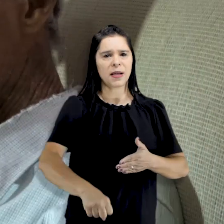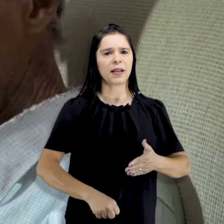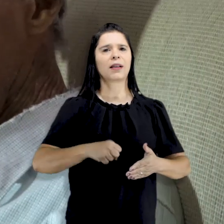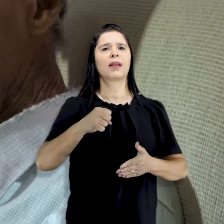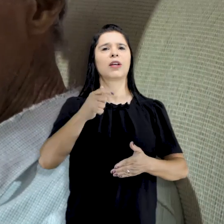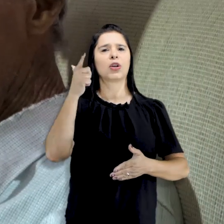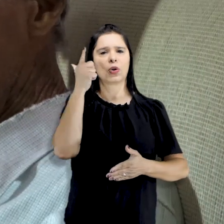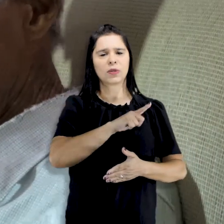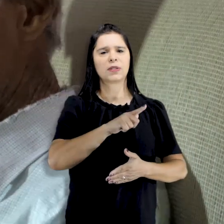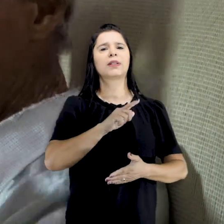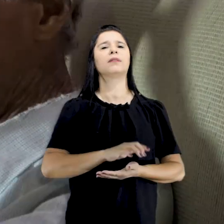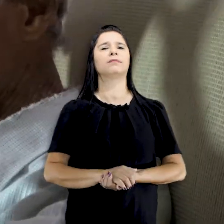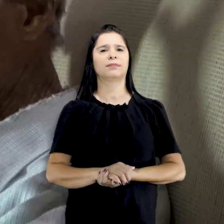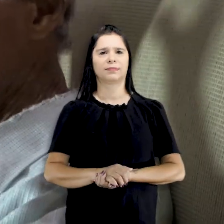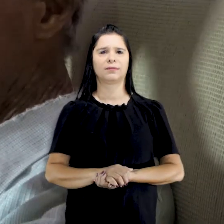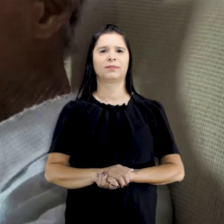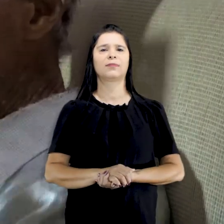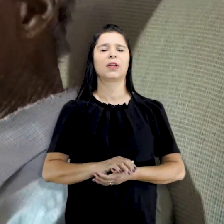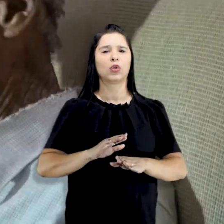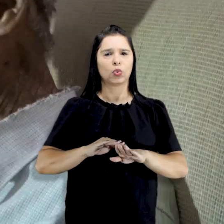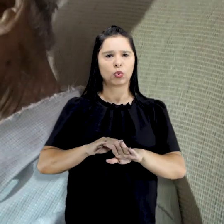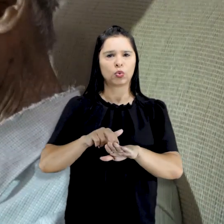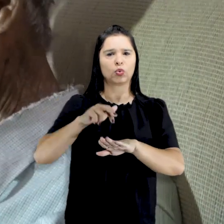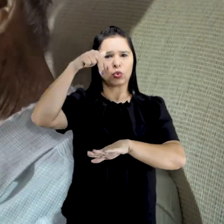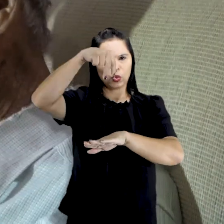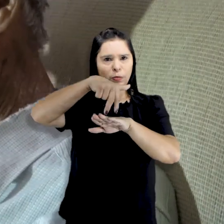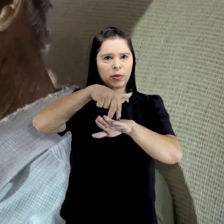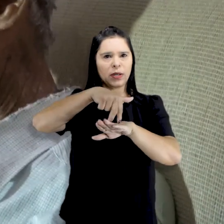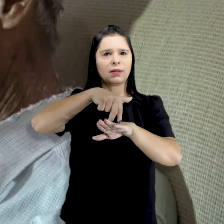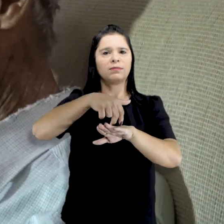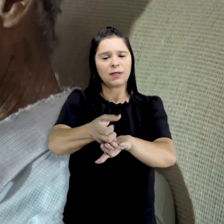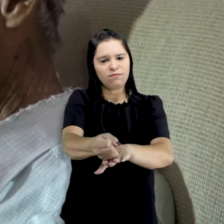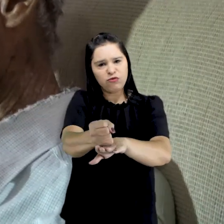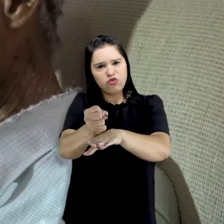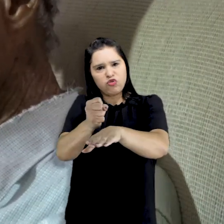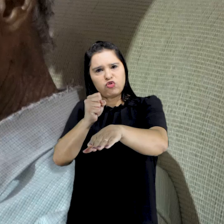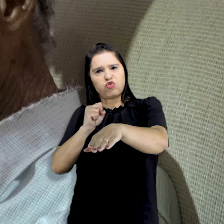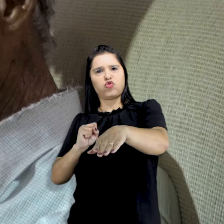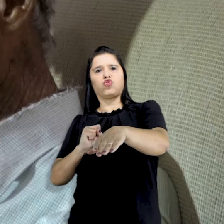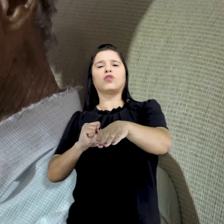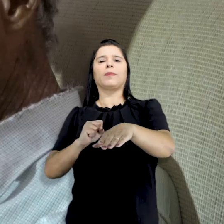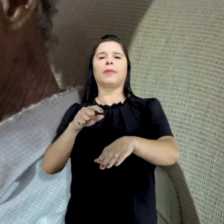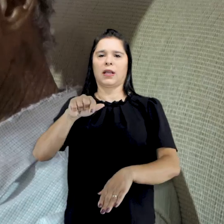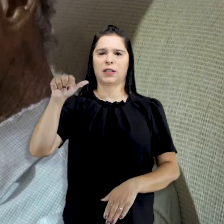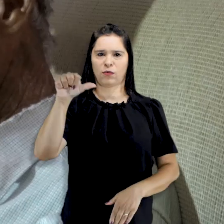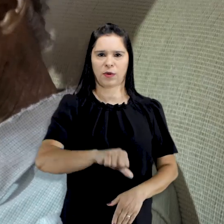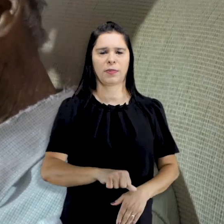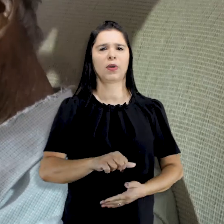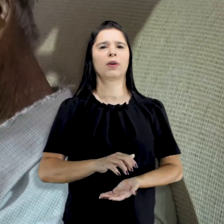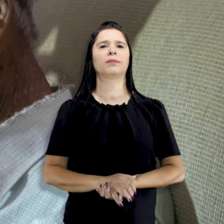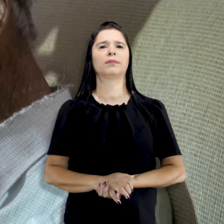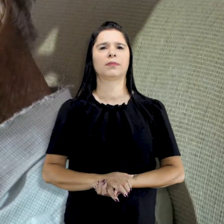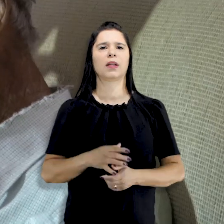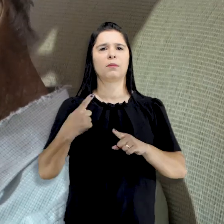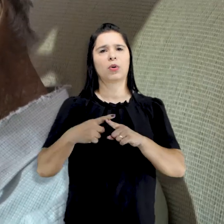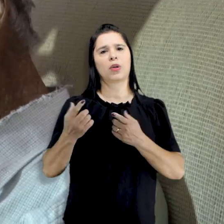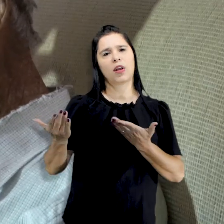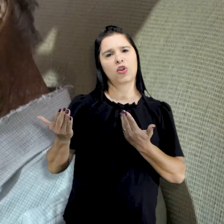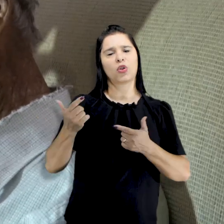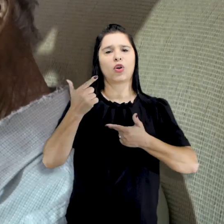arrastado. Subi para cima e parei, né? Essa que foi a pior, né? Porque eu ainda estava muito novo no